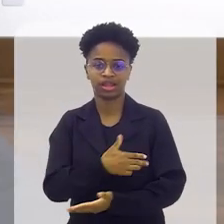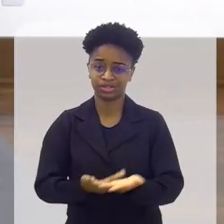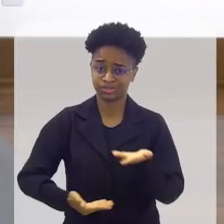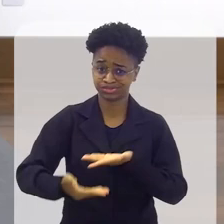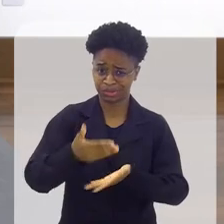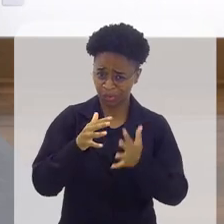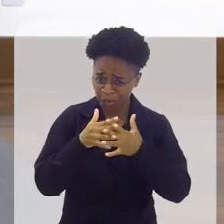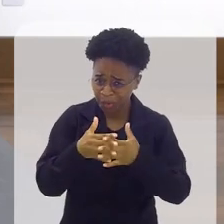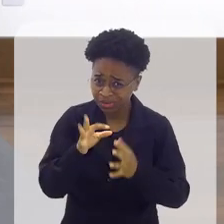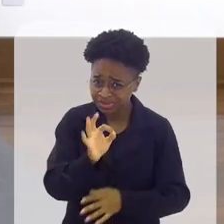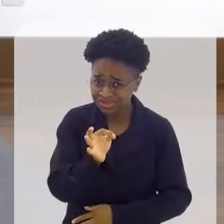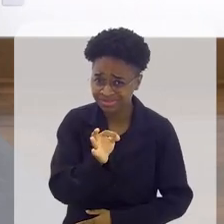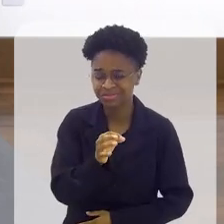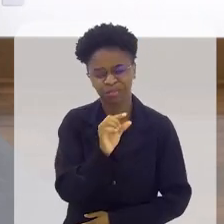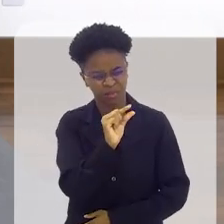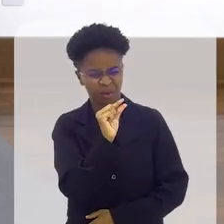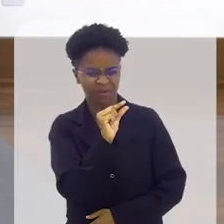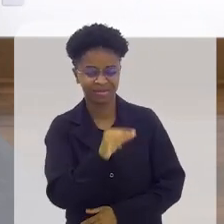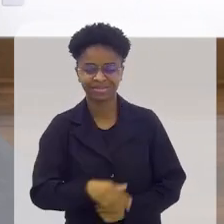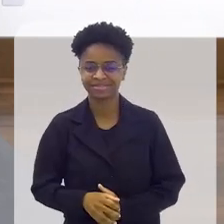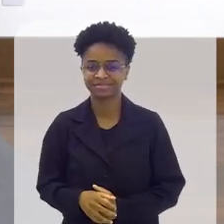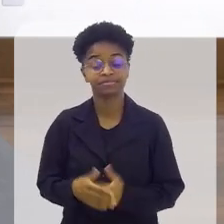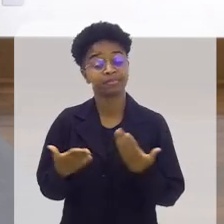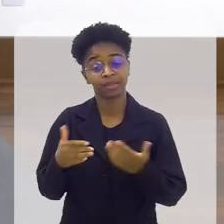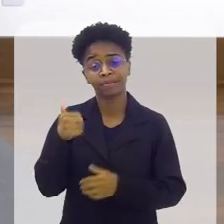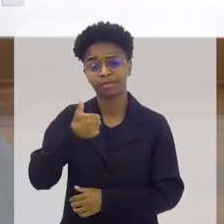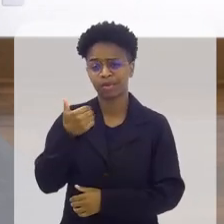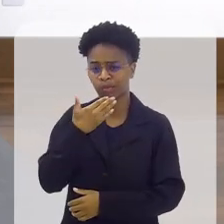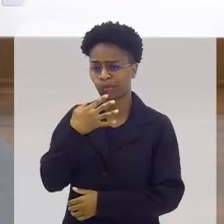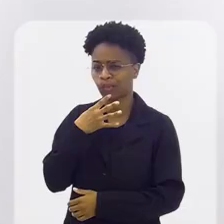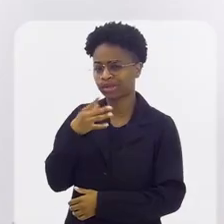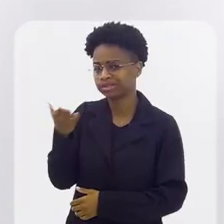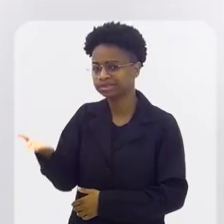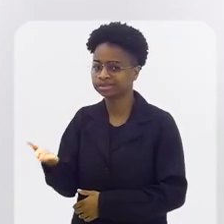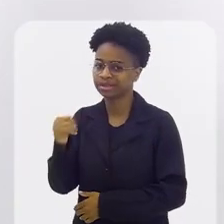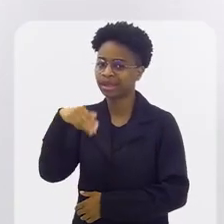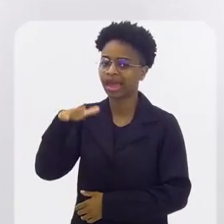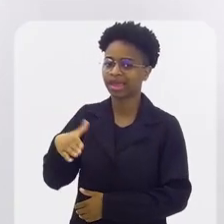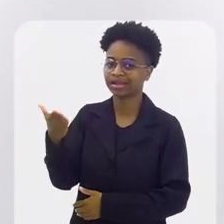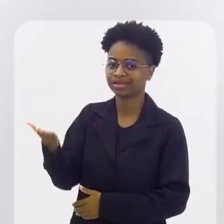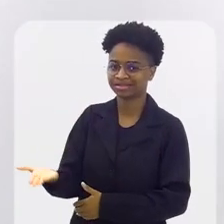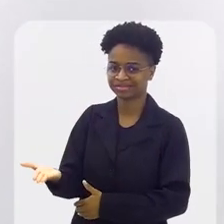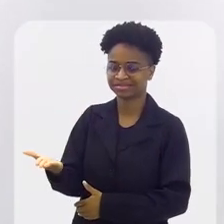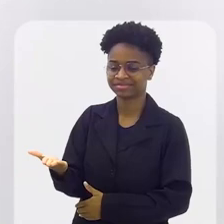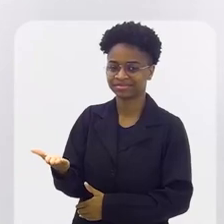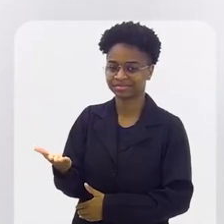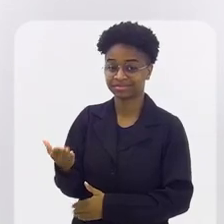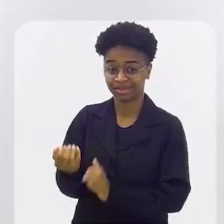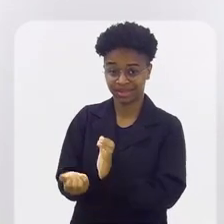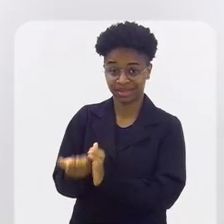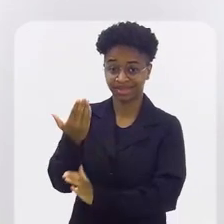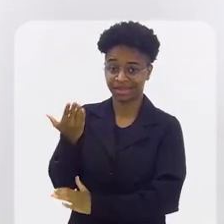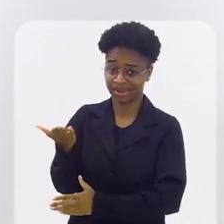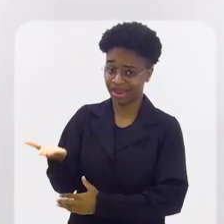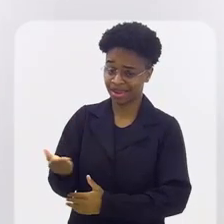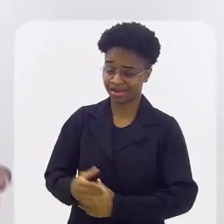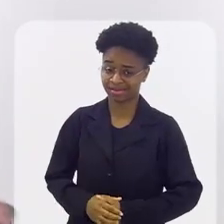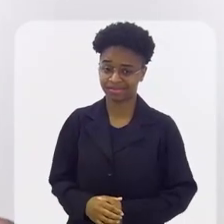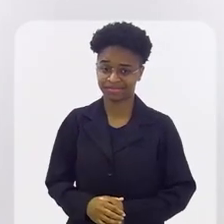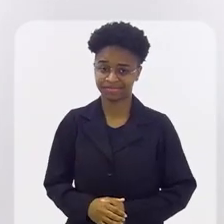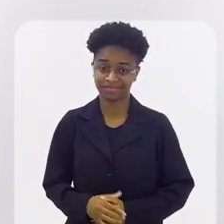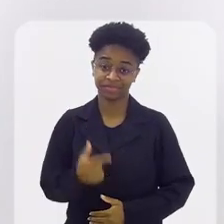interreligiosa. Complicado, é isso. É, né? um pouquinho. Mas primeiro, vamos conhecer primeiro quem é essa pessoa que vai